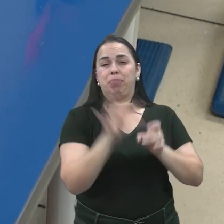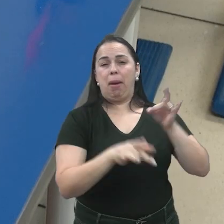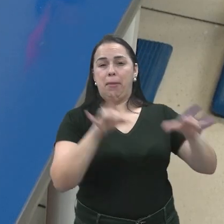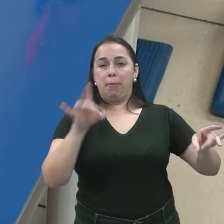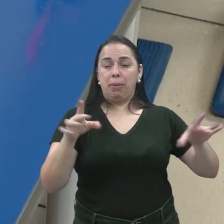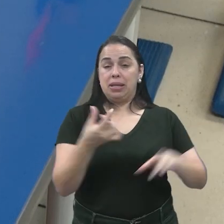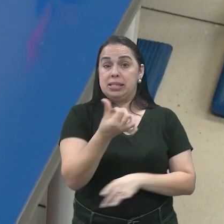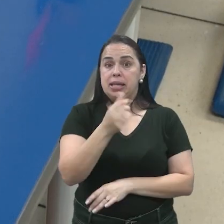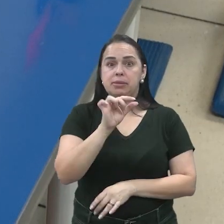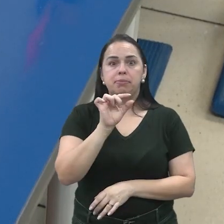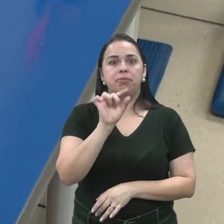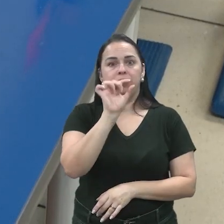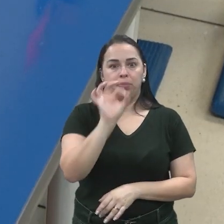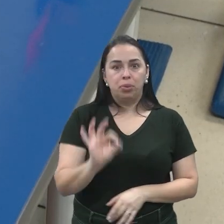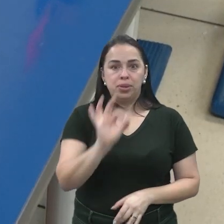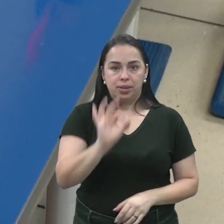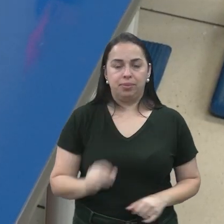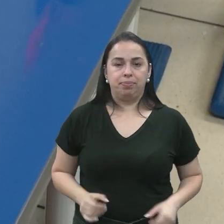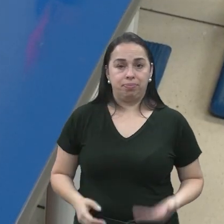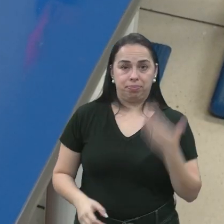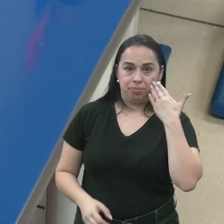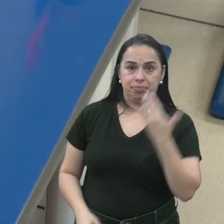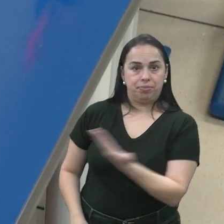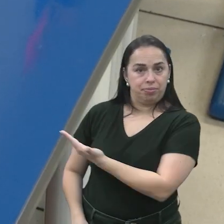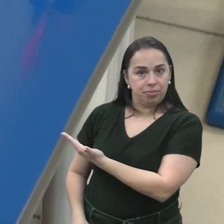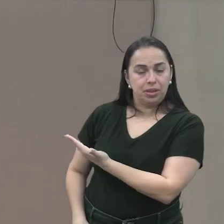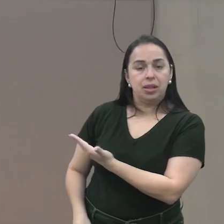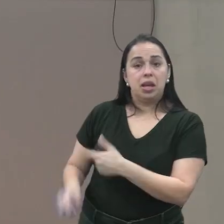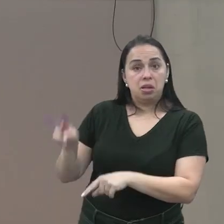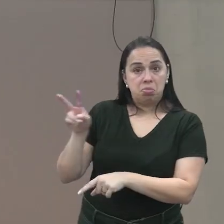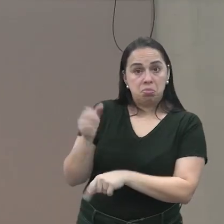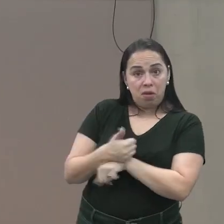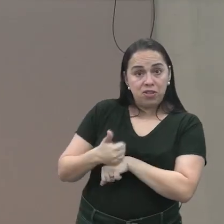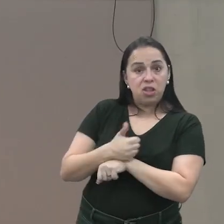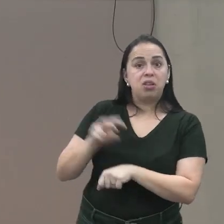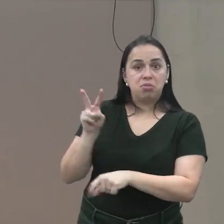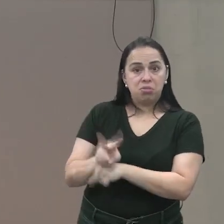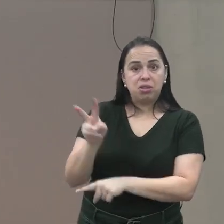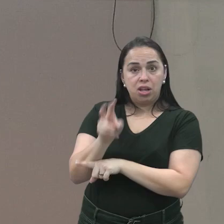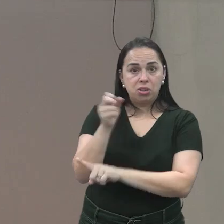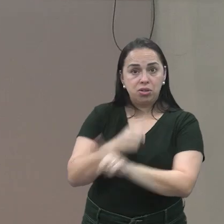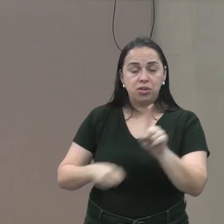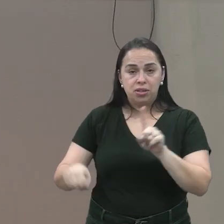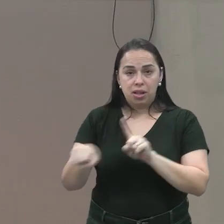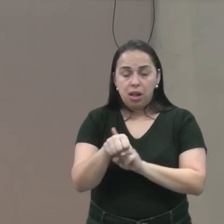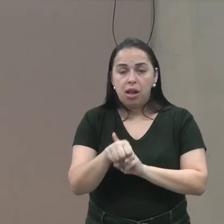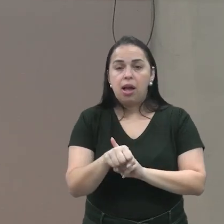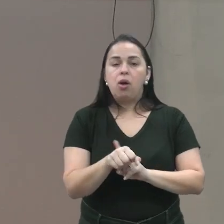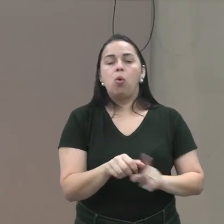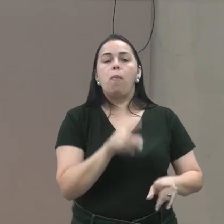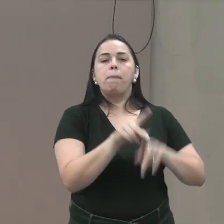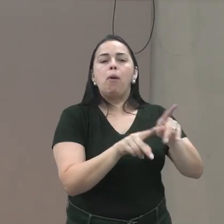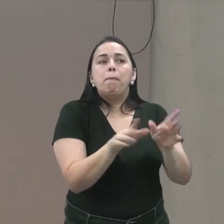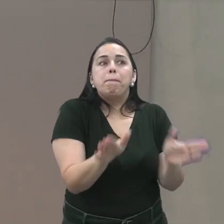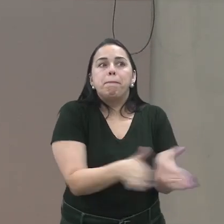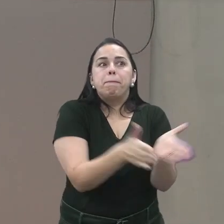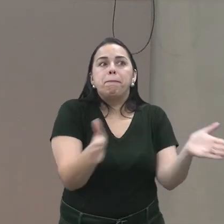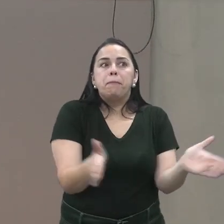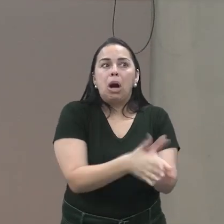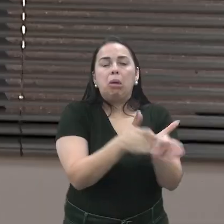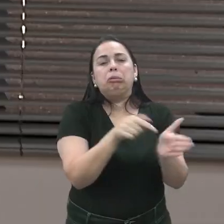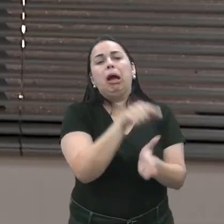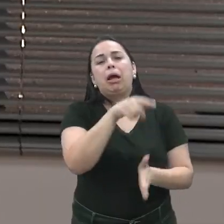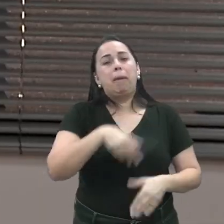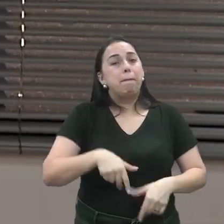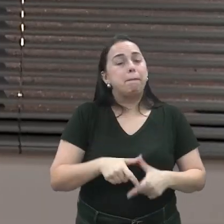com maior taxa de evasão, chegando a 6%. Segundo esta assistente social, as populações